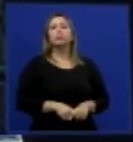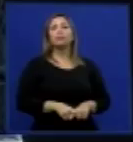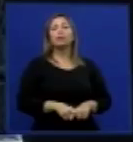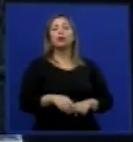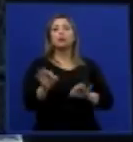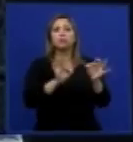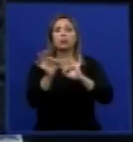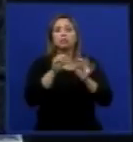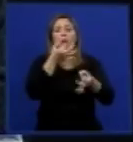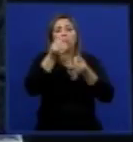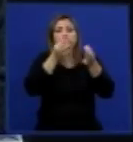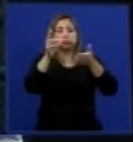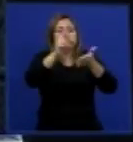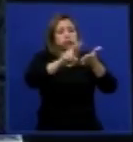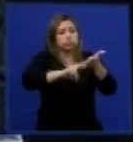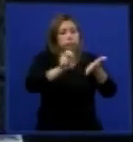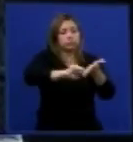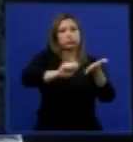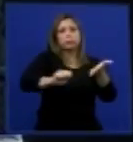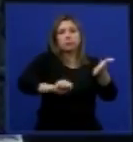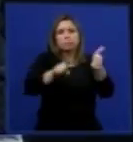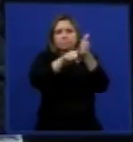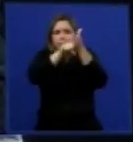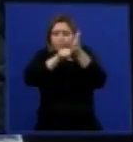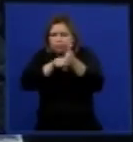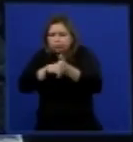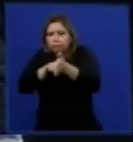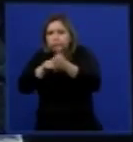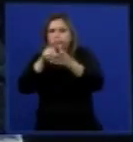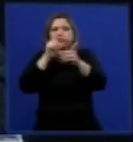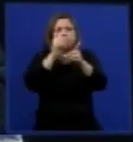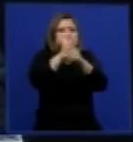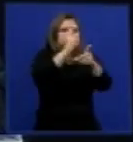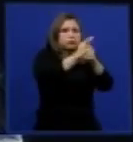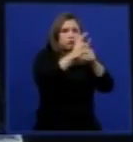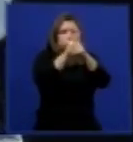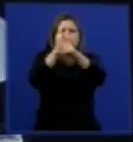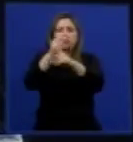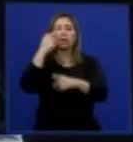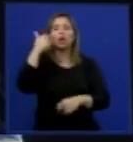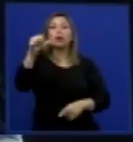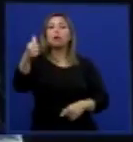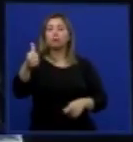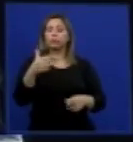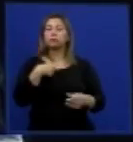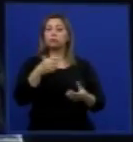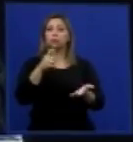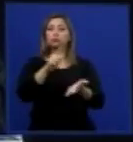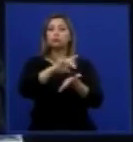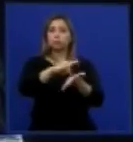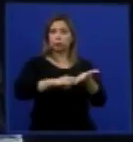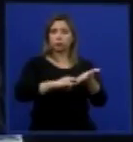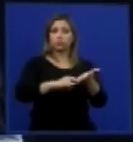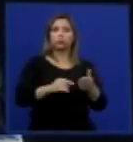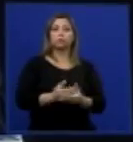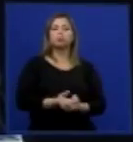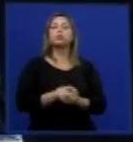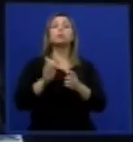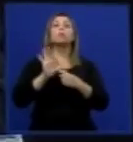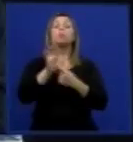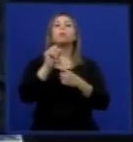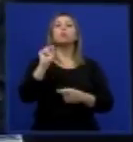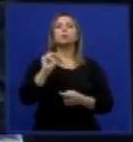cópia Desses desse relatório de auditoria que se encontra aqui nesse encadernado destacamos o